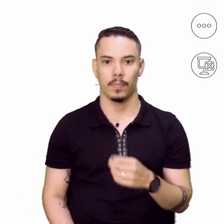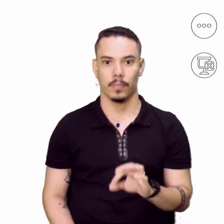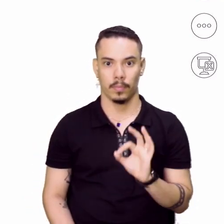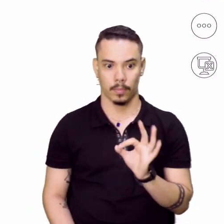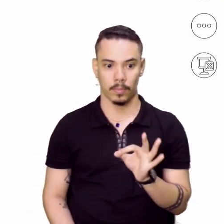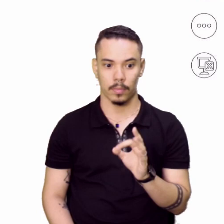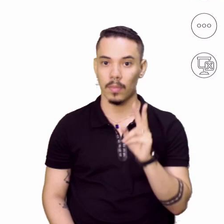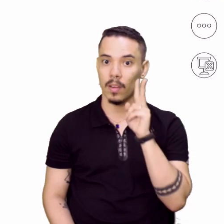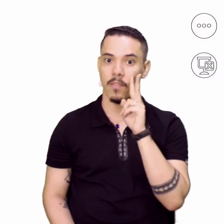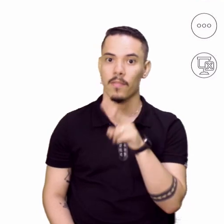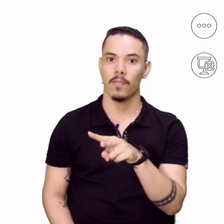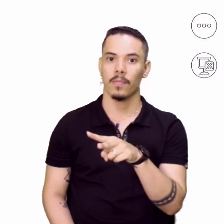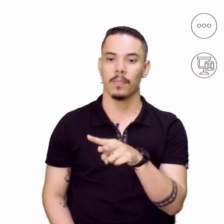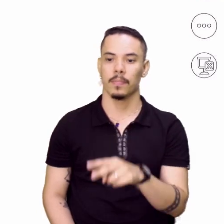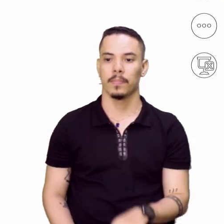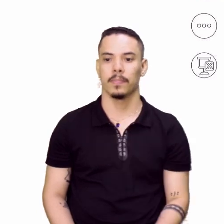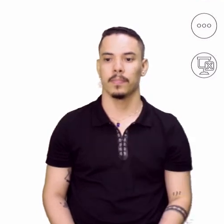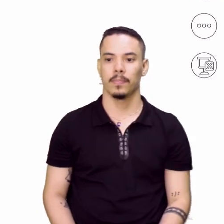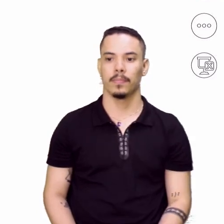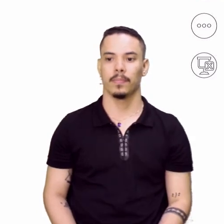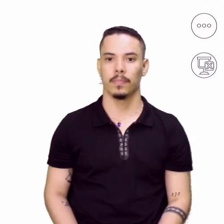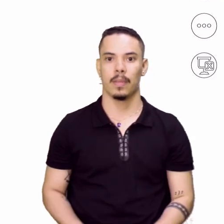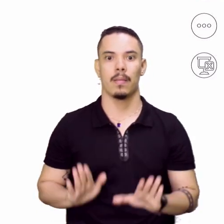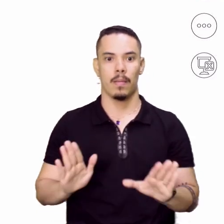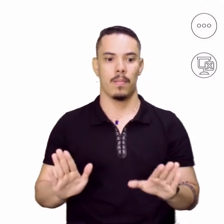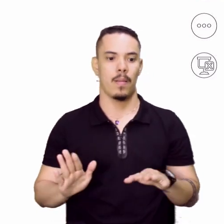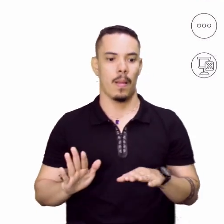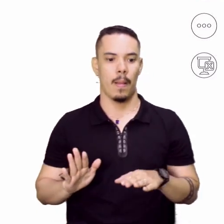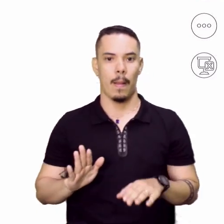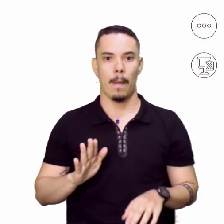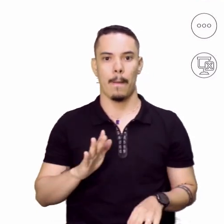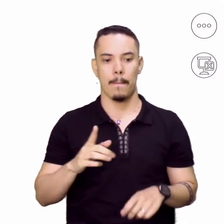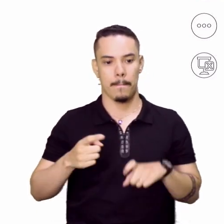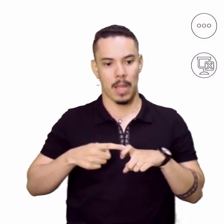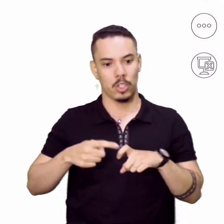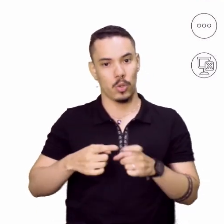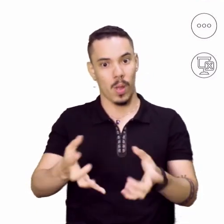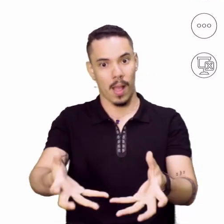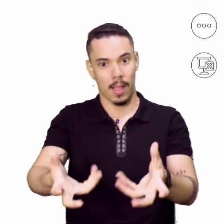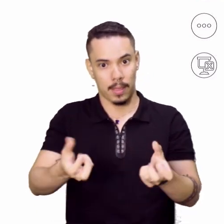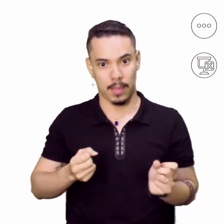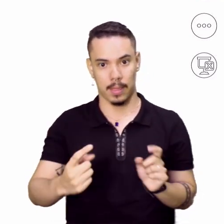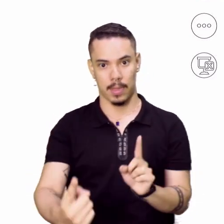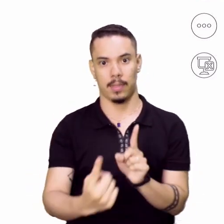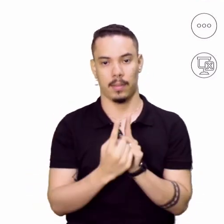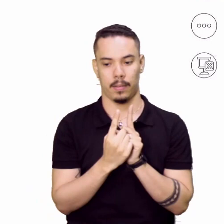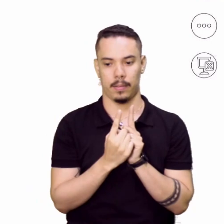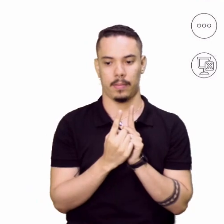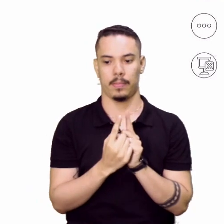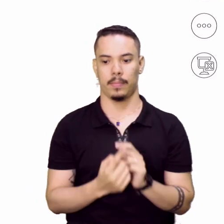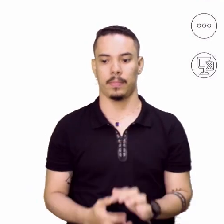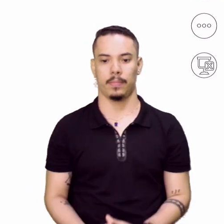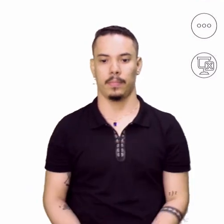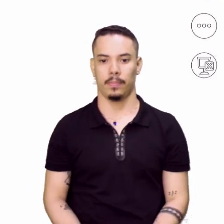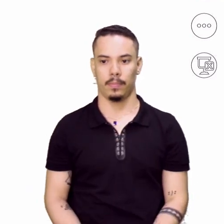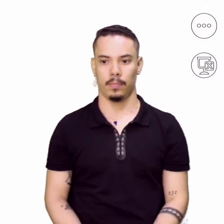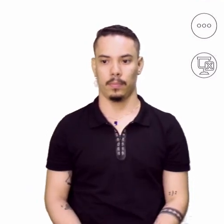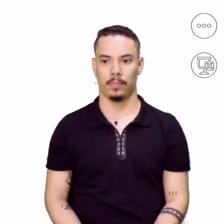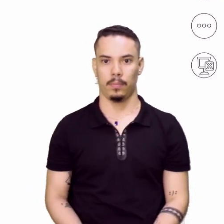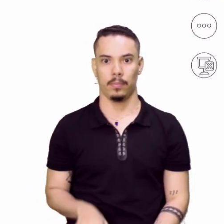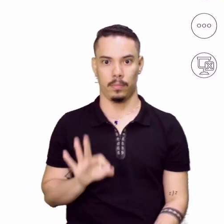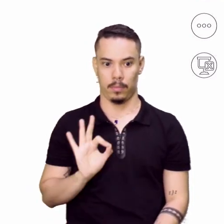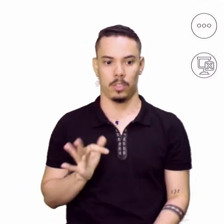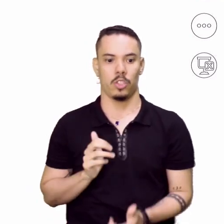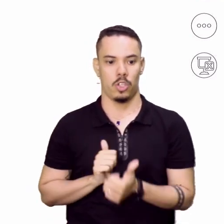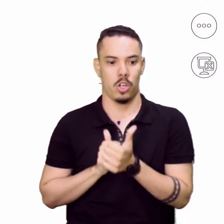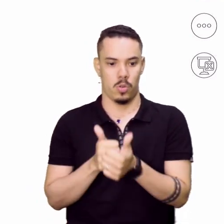ver é o verbo ver só que como o médico atende o paciente a gente vai traduzir esse si para atender tá tem porque a gente tem que colocar